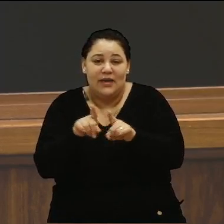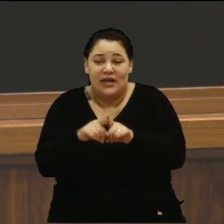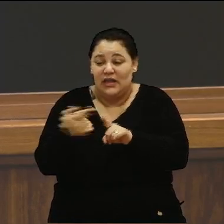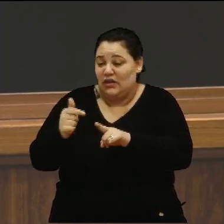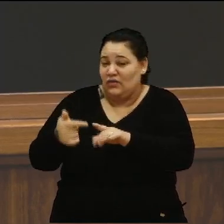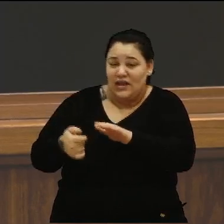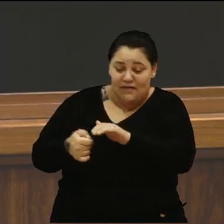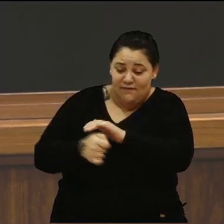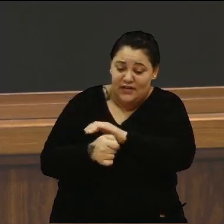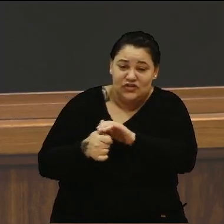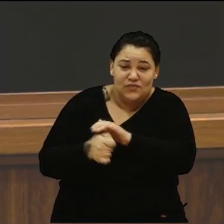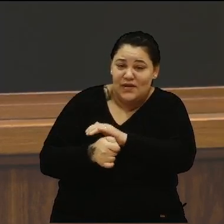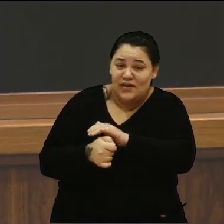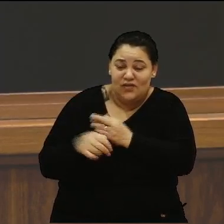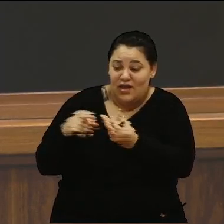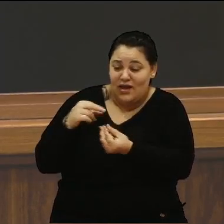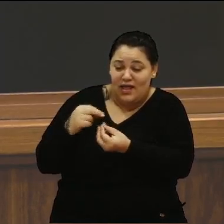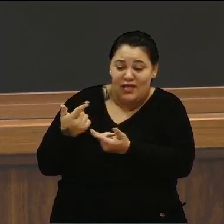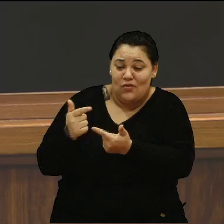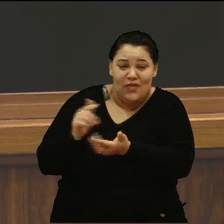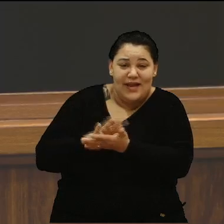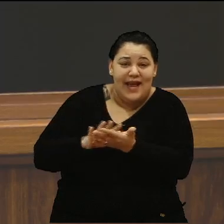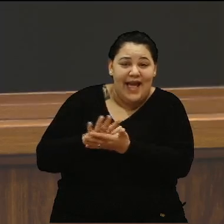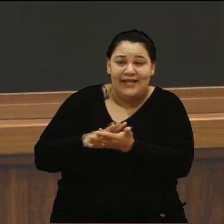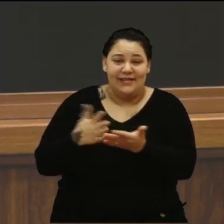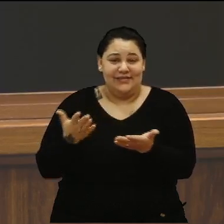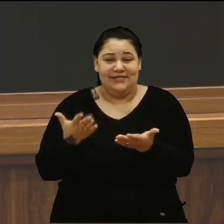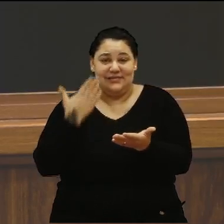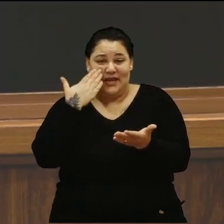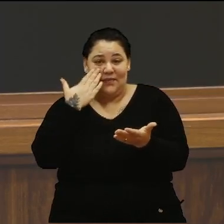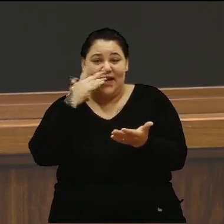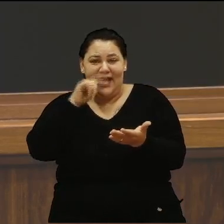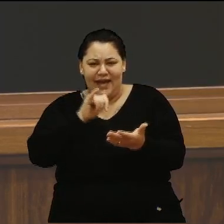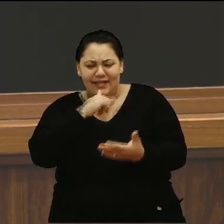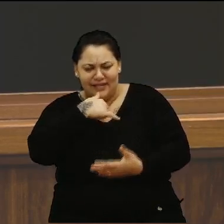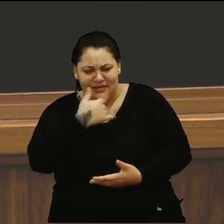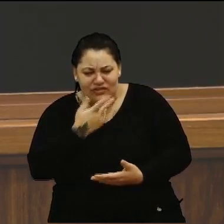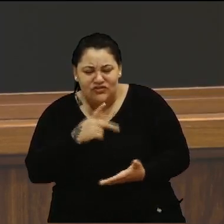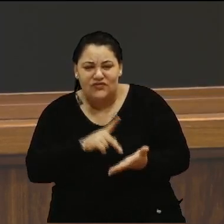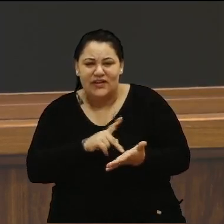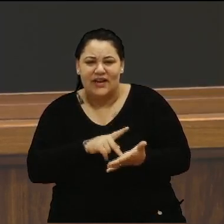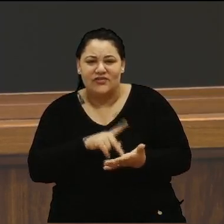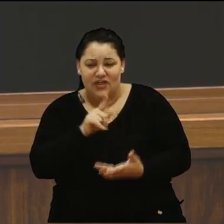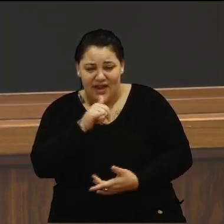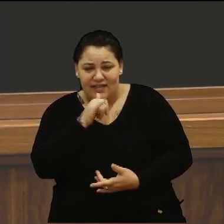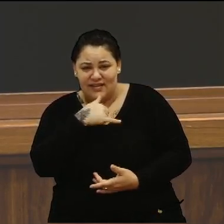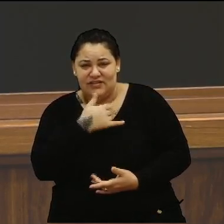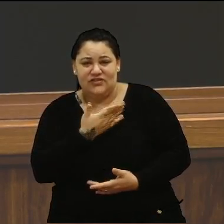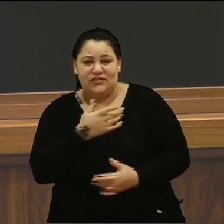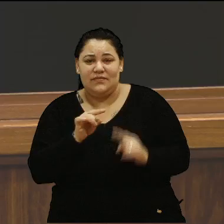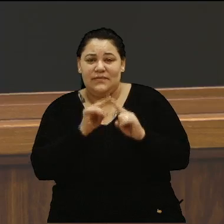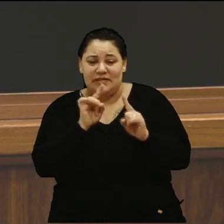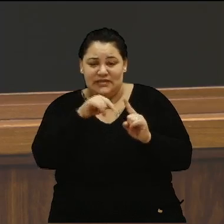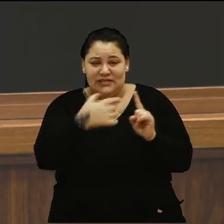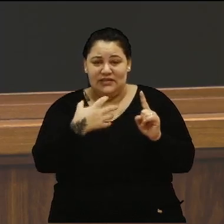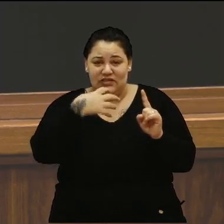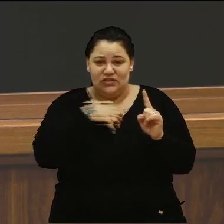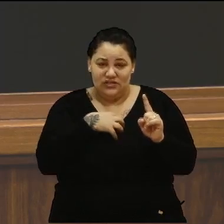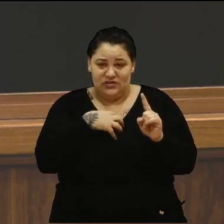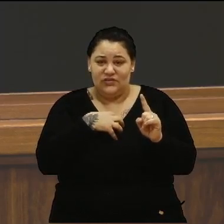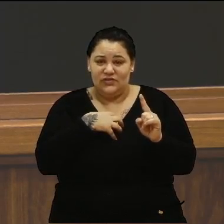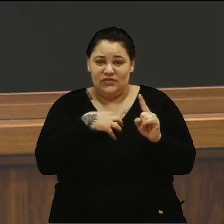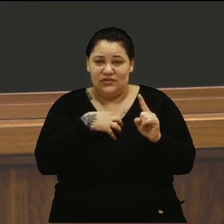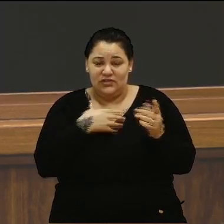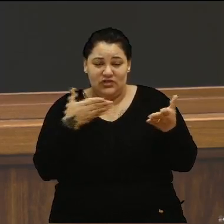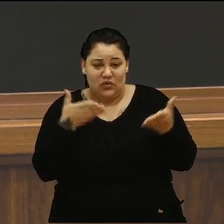investimento nessas reciclagens, não tem nada, sabe? É triste dizer isso, é triste, mas é assim que a gente se encontra hoje.